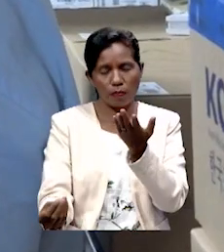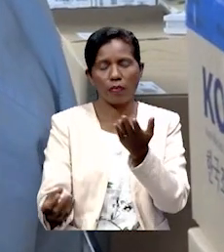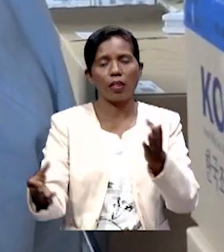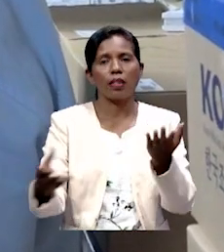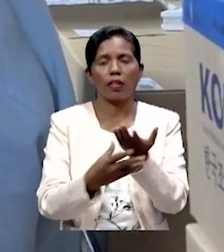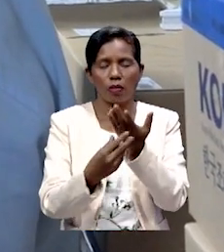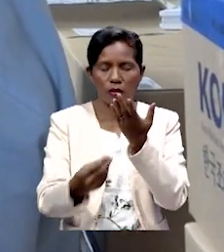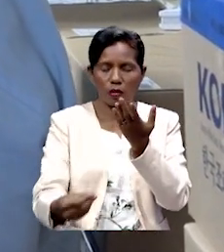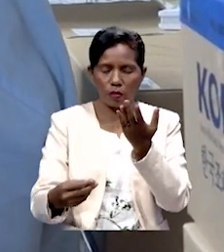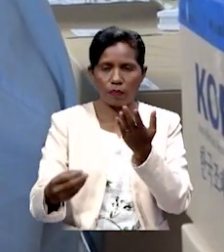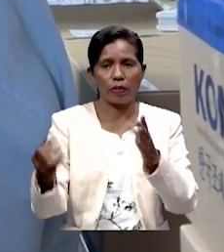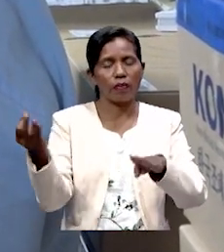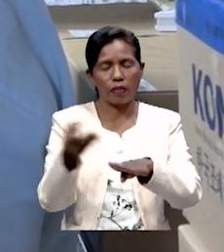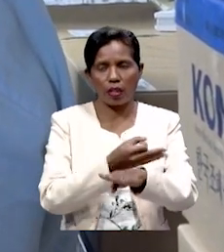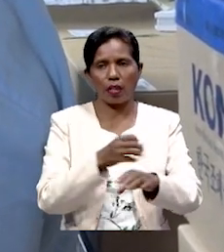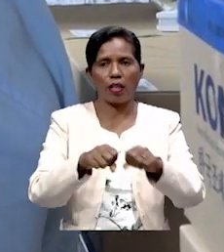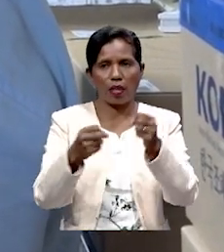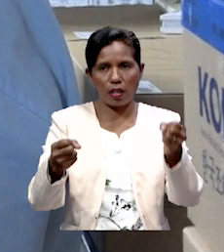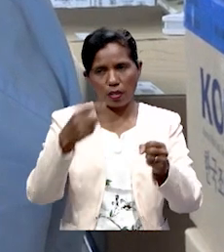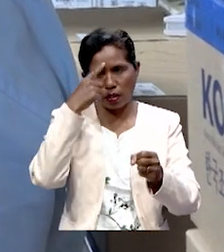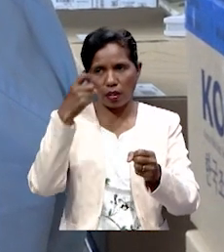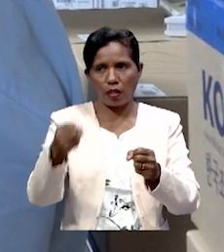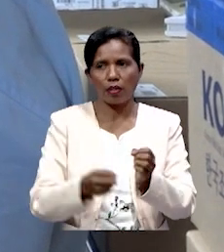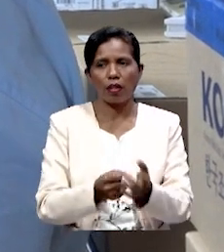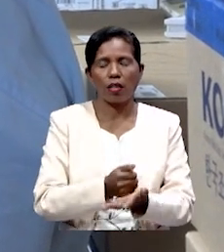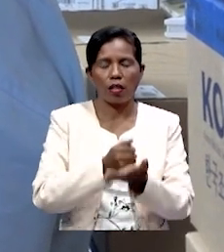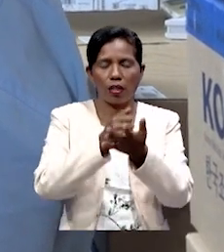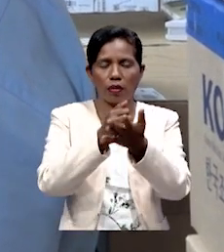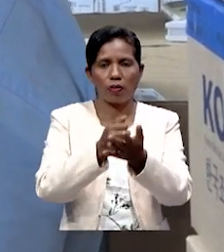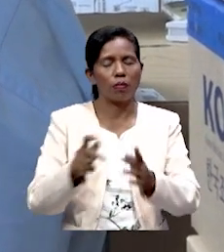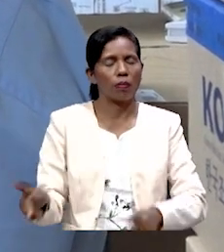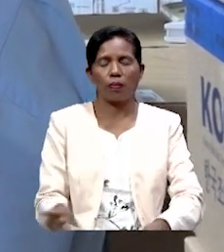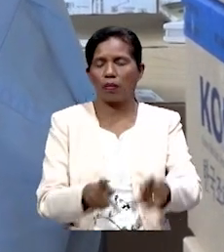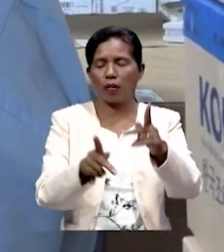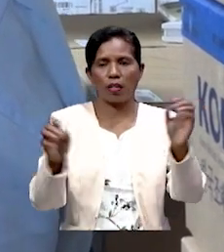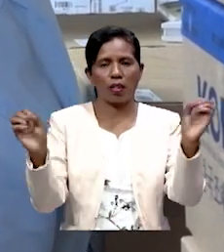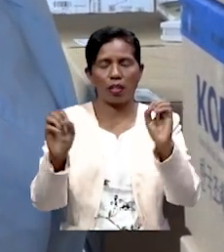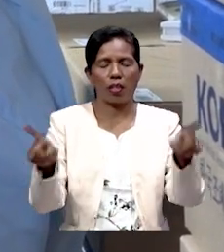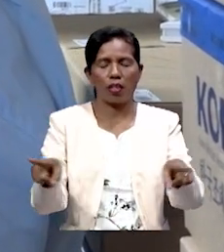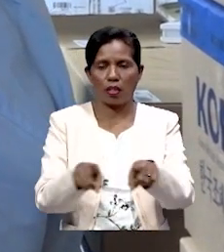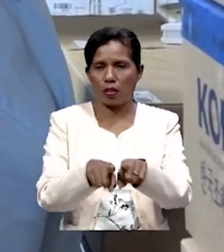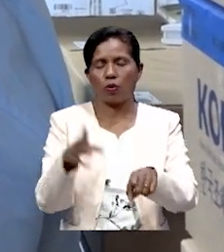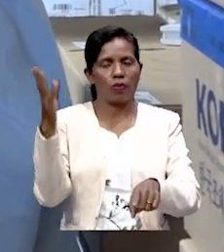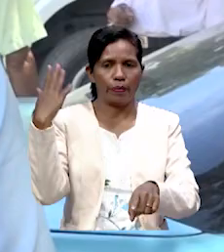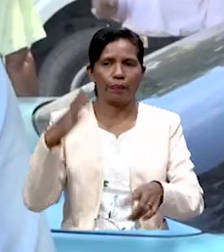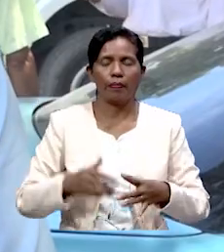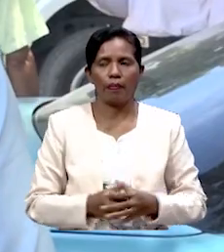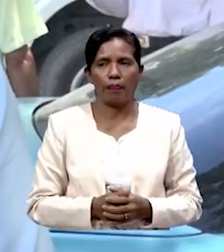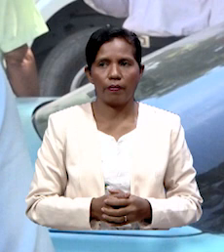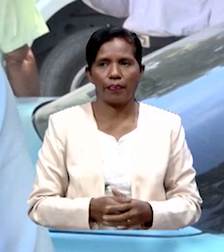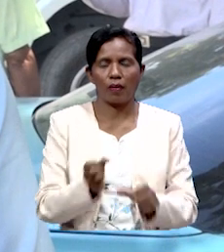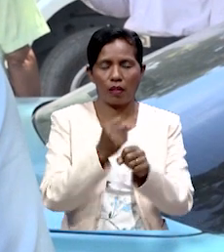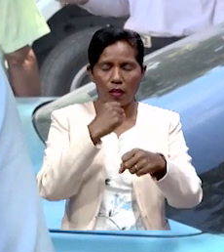Hirakne la funciona Hodiak ka avaria, nune atendimento ba público la ola normal hanesan babain. E direção ainda ne halo